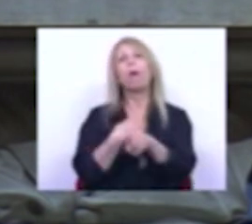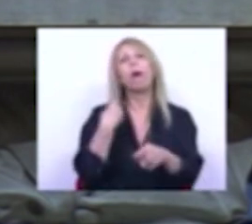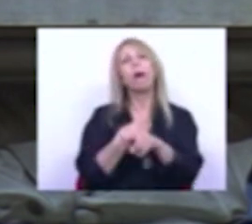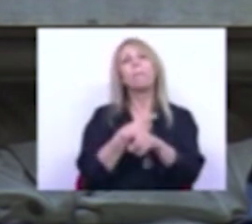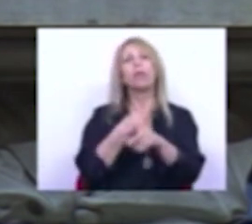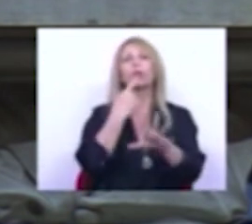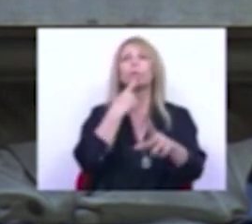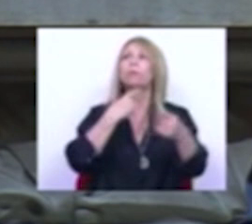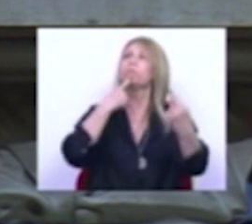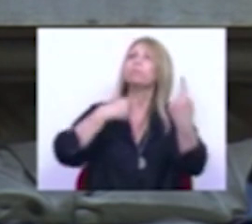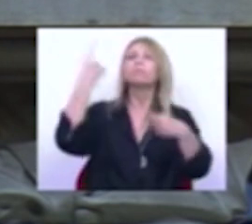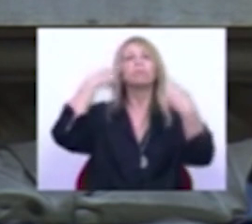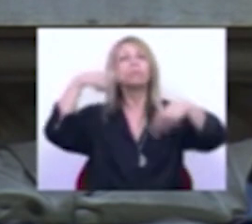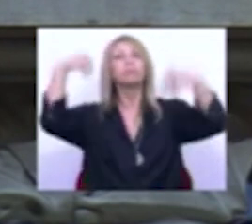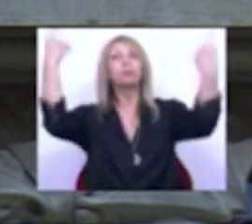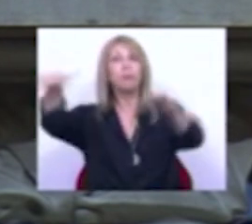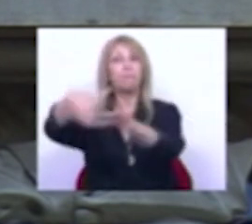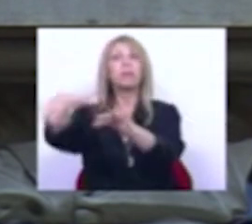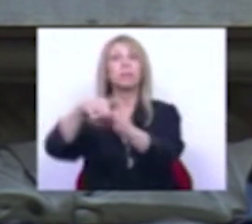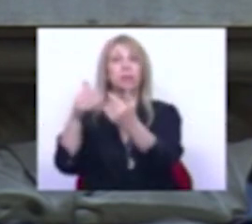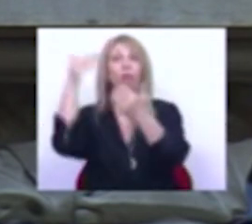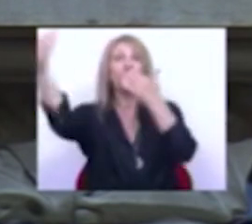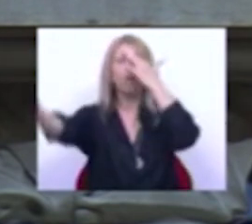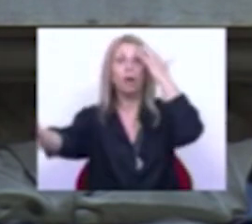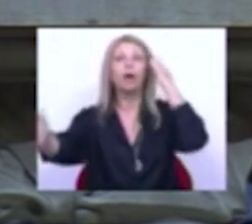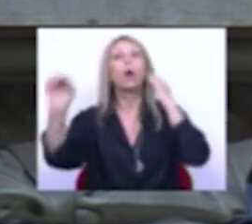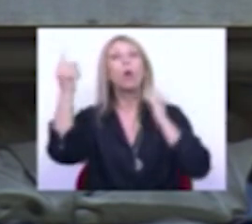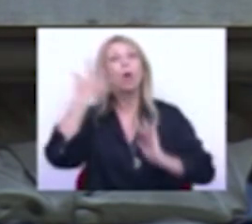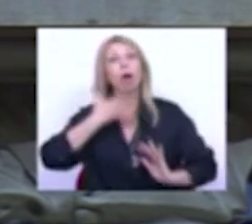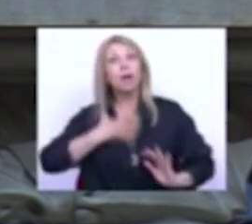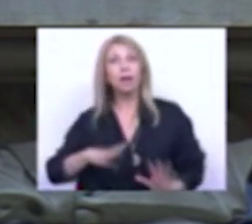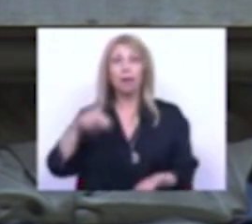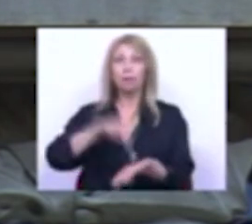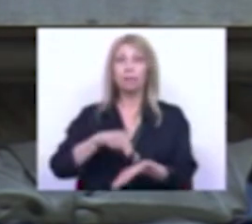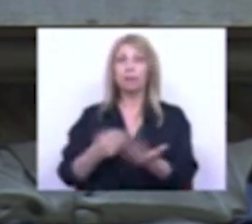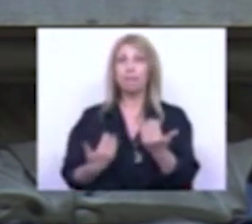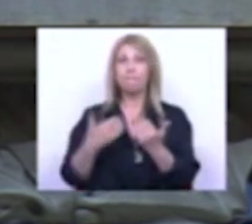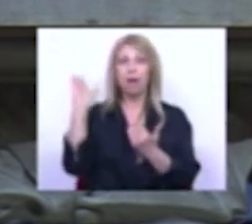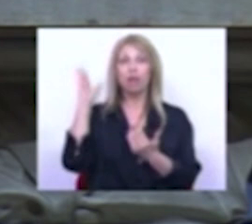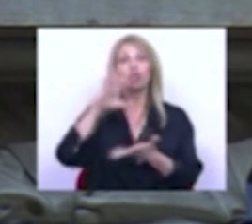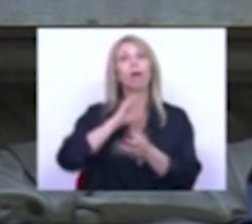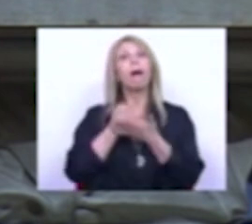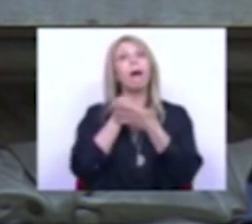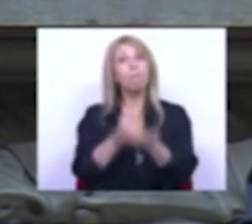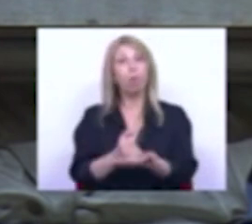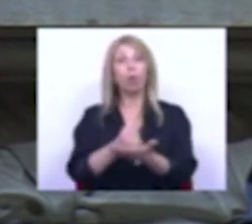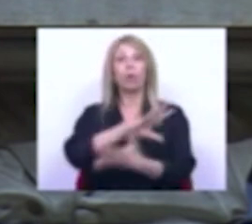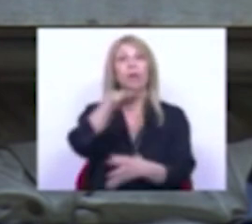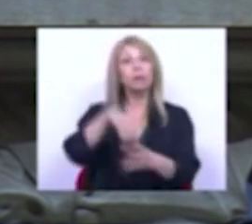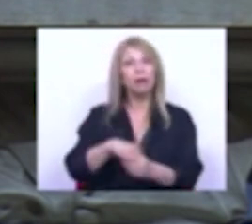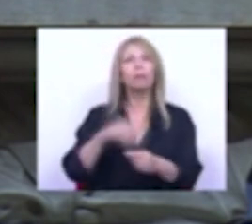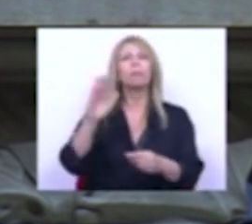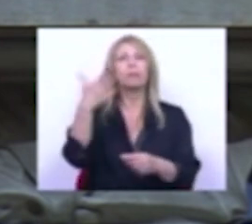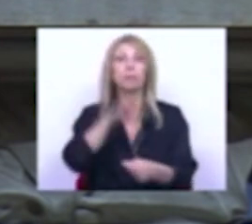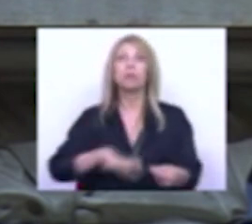maior envolvimento em ações externas ou querê-las ainda mais presentes nos apoios internos, nomeadamente em